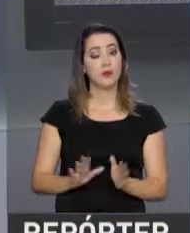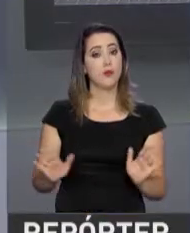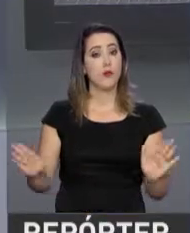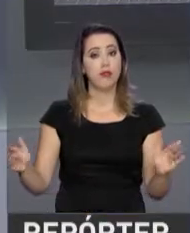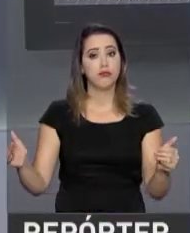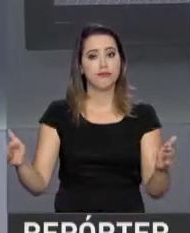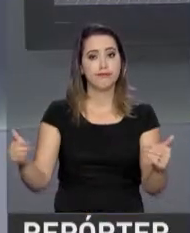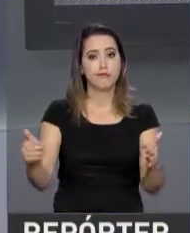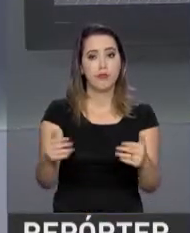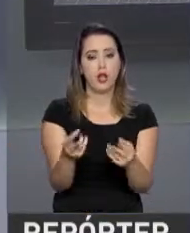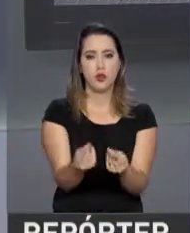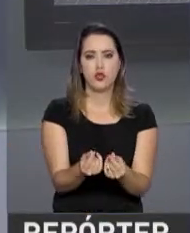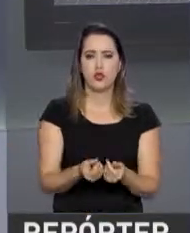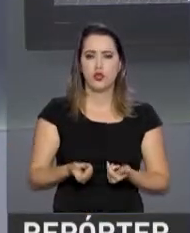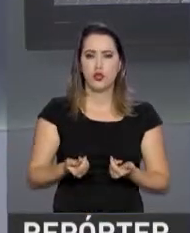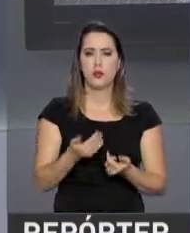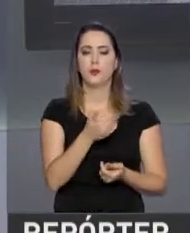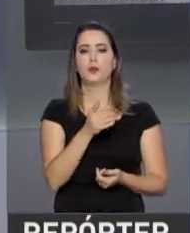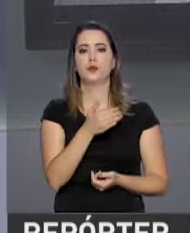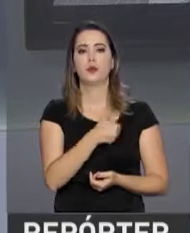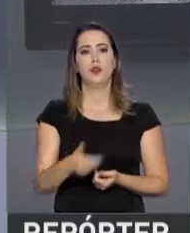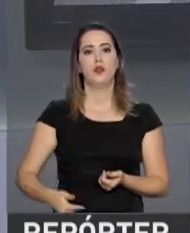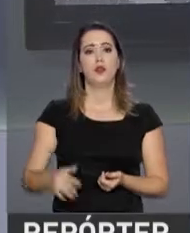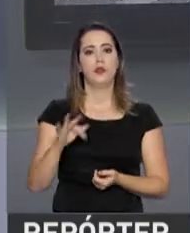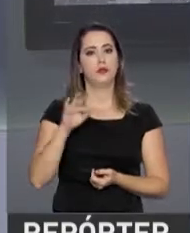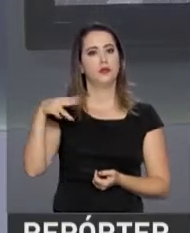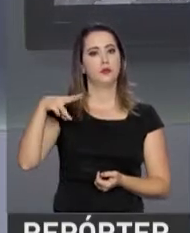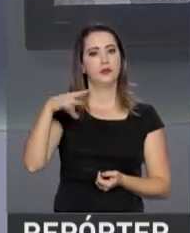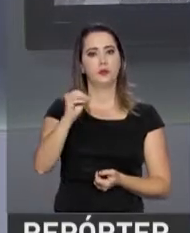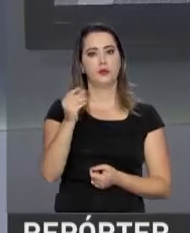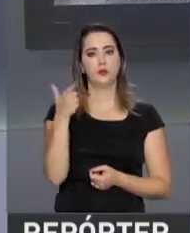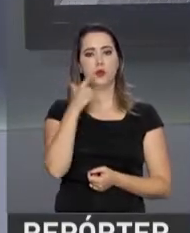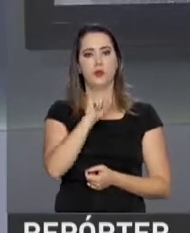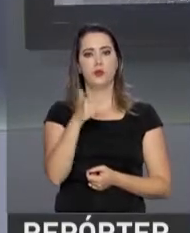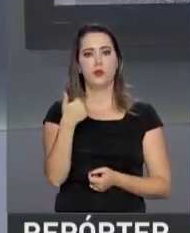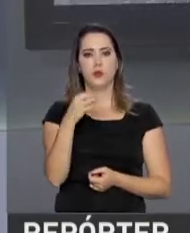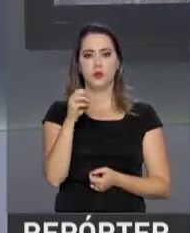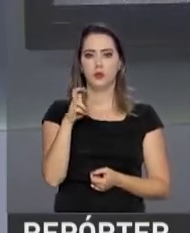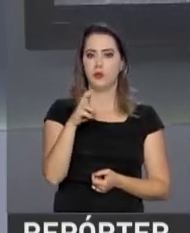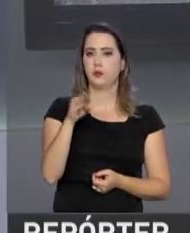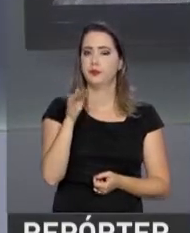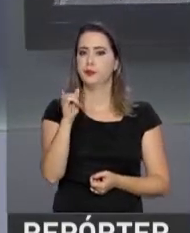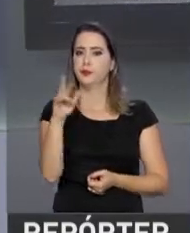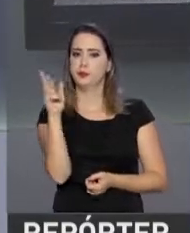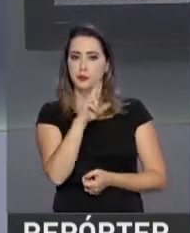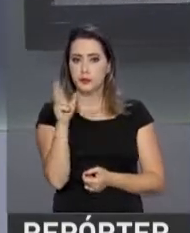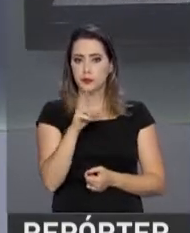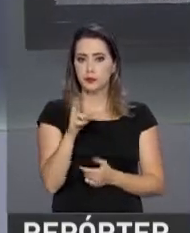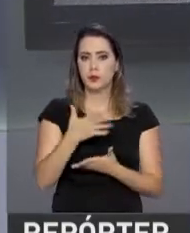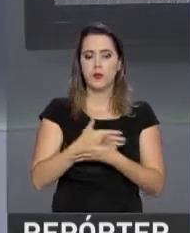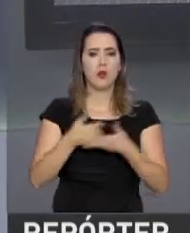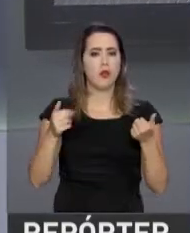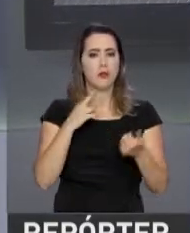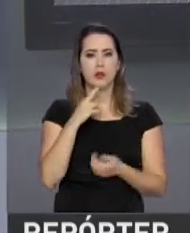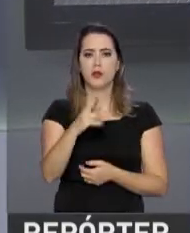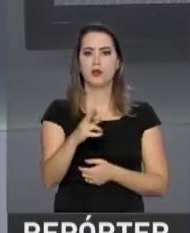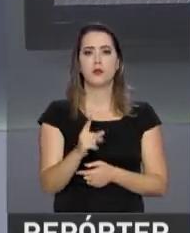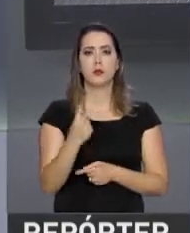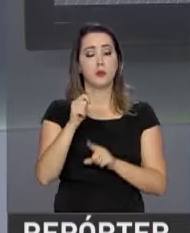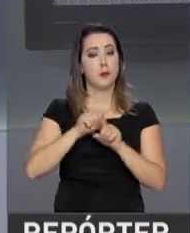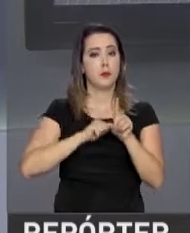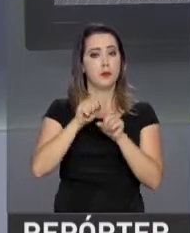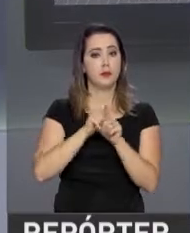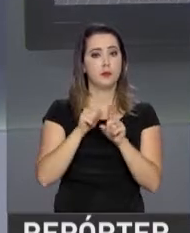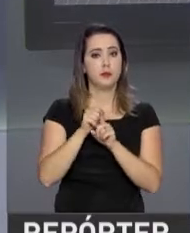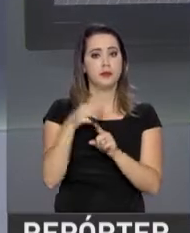A arrecadação federal para o mês de março atingiu a marca de mais de 105 bilhões de reais, o melhor resultado para o